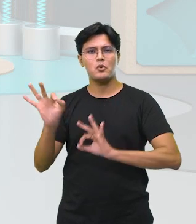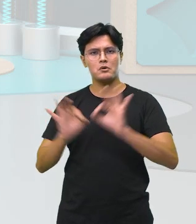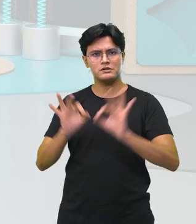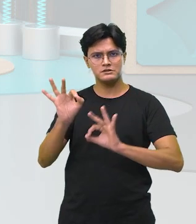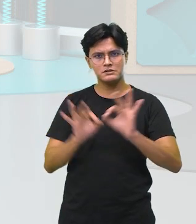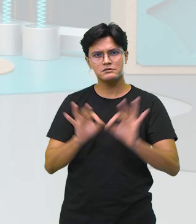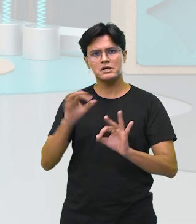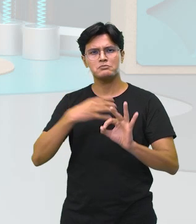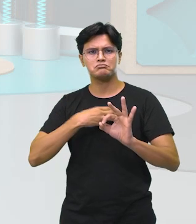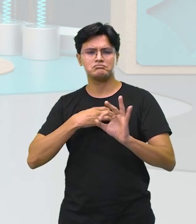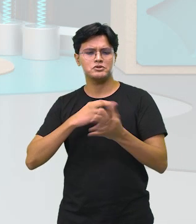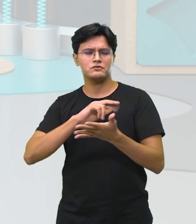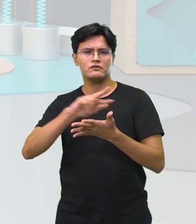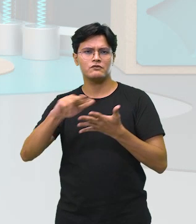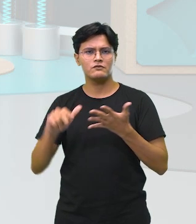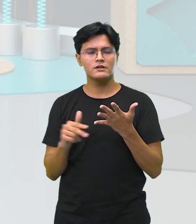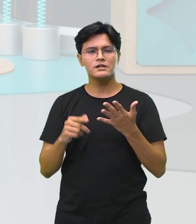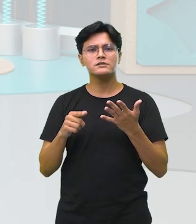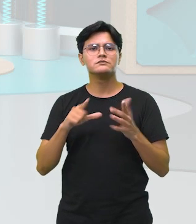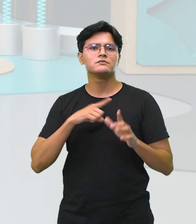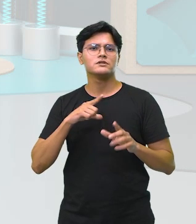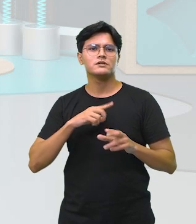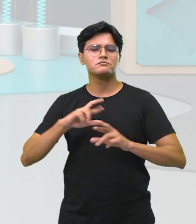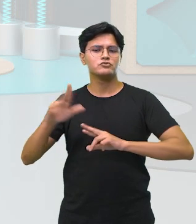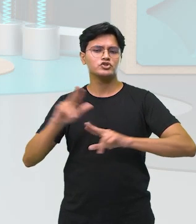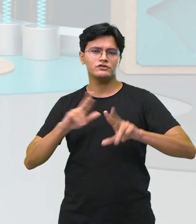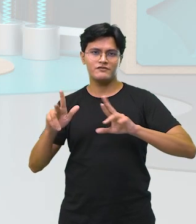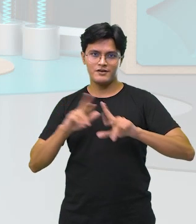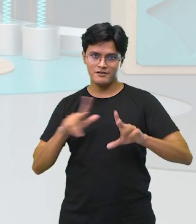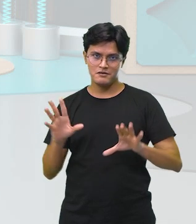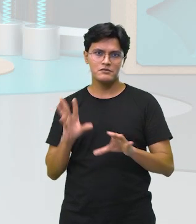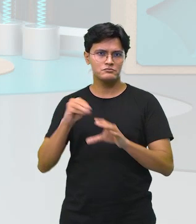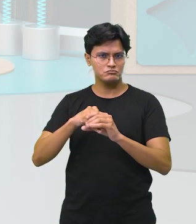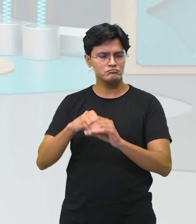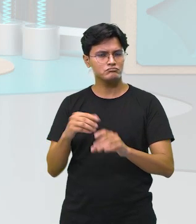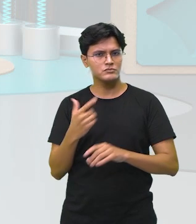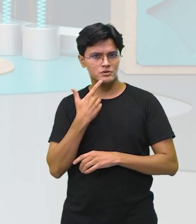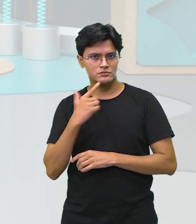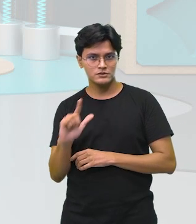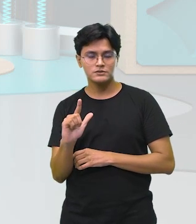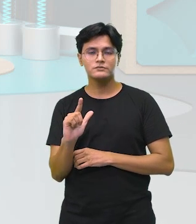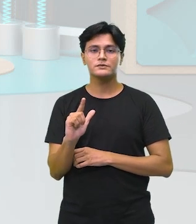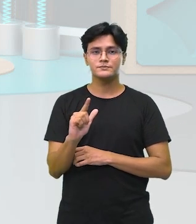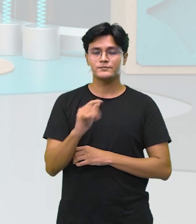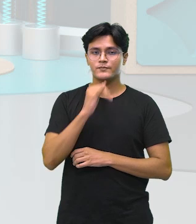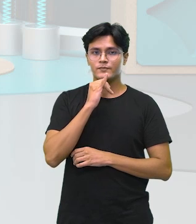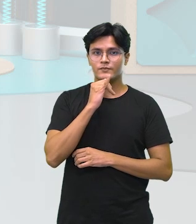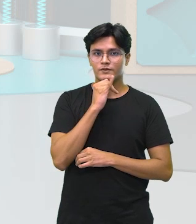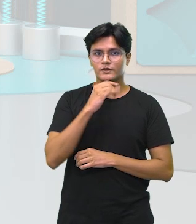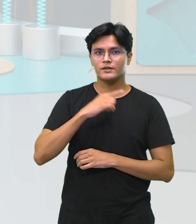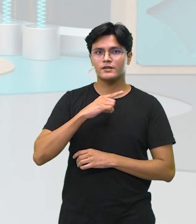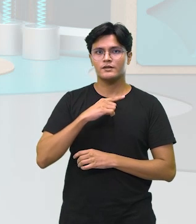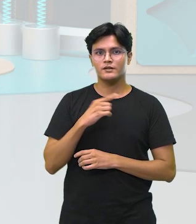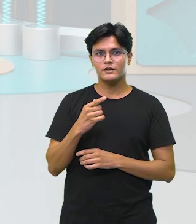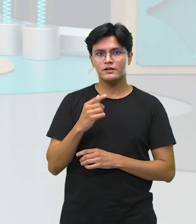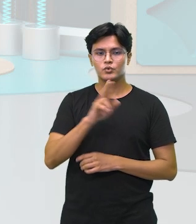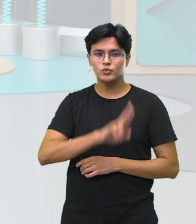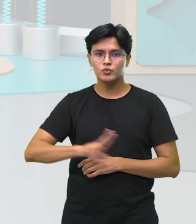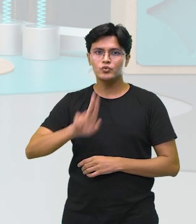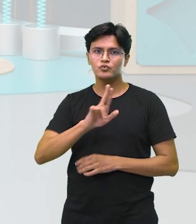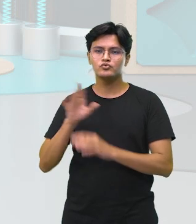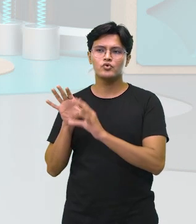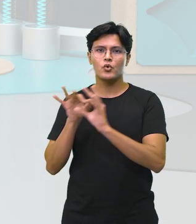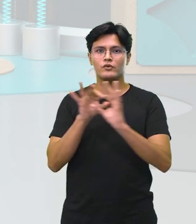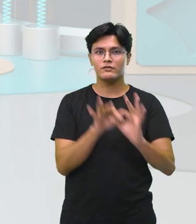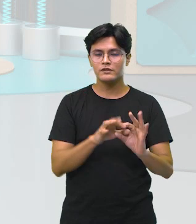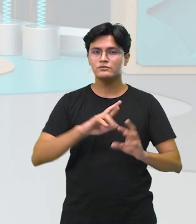diferente e vai ter as suas diferenças dentro dessa mesma língua Ou seja eu vou ter diferentes usos para uma mesma